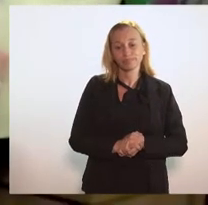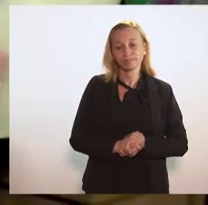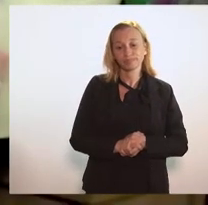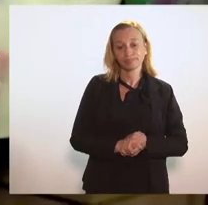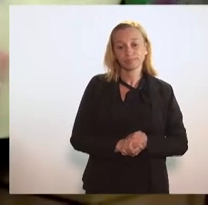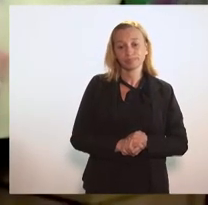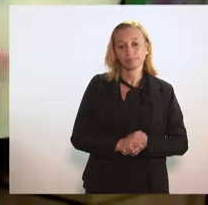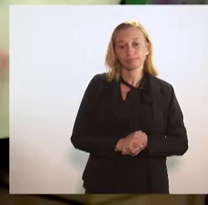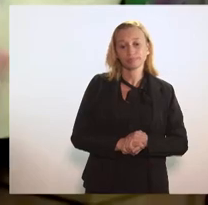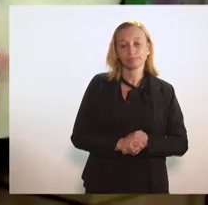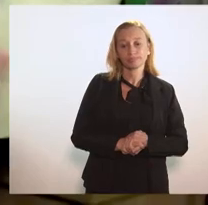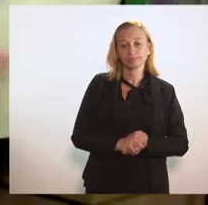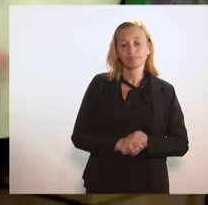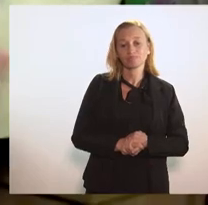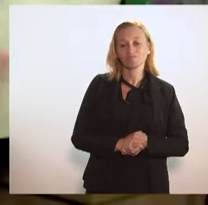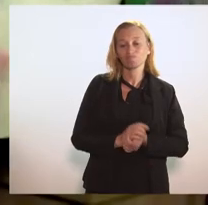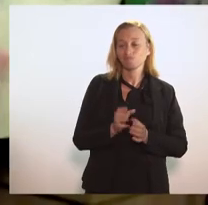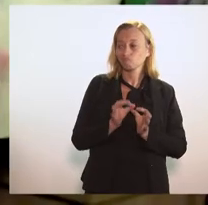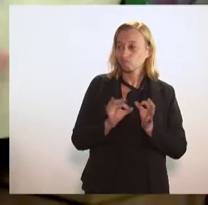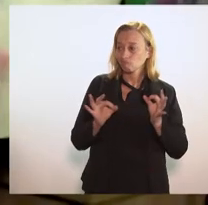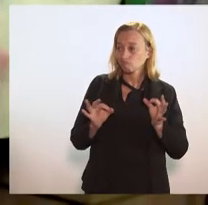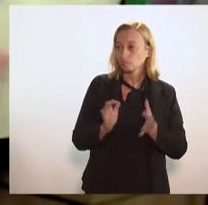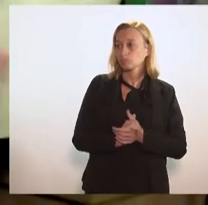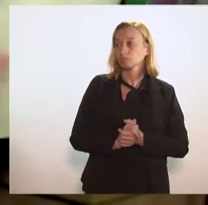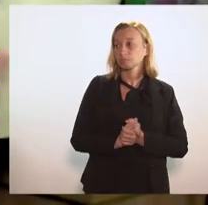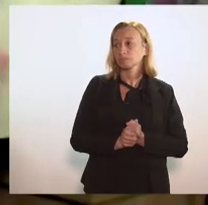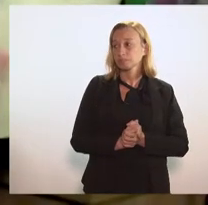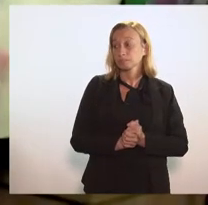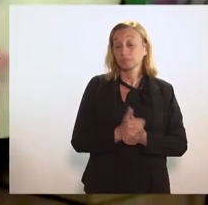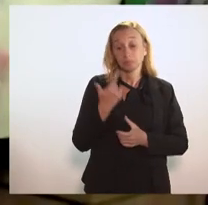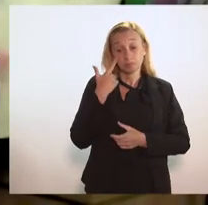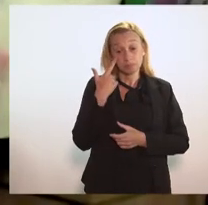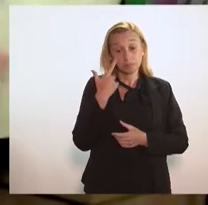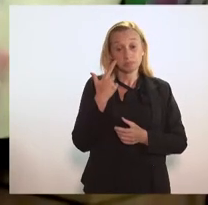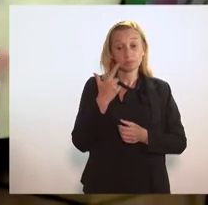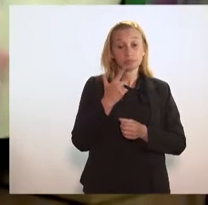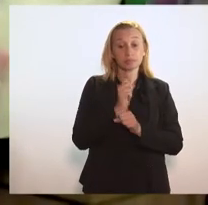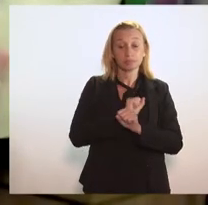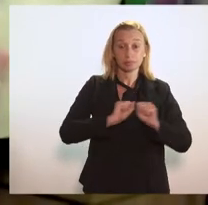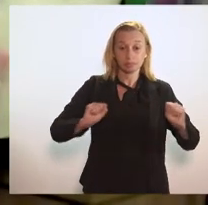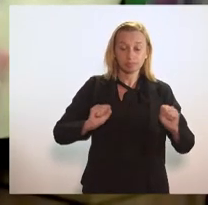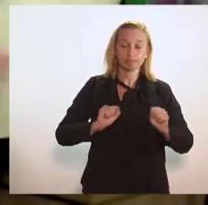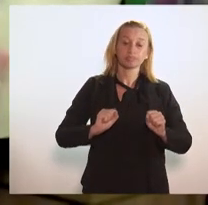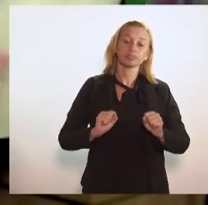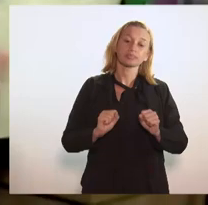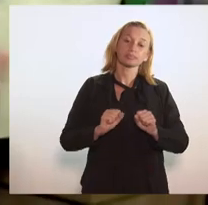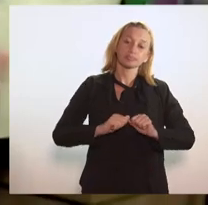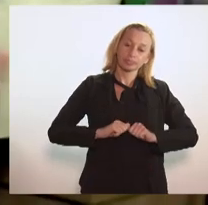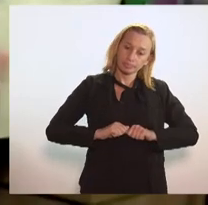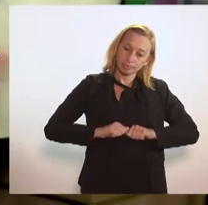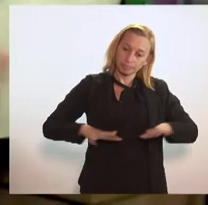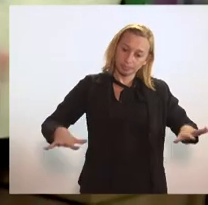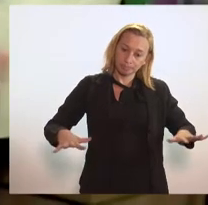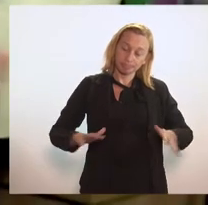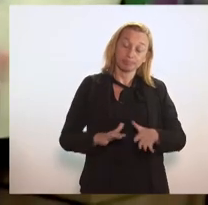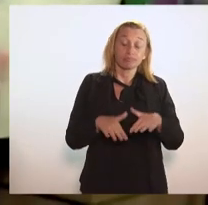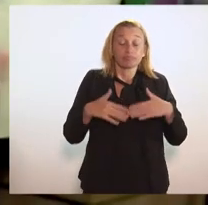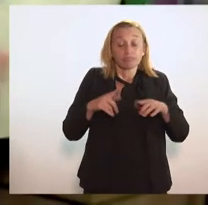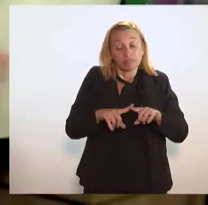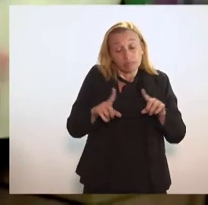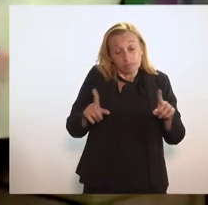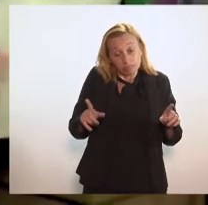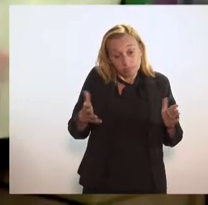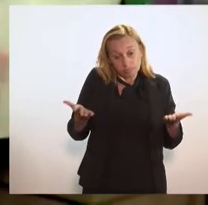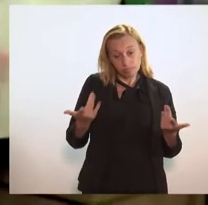ainda um pouco bastante distante da de nos vermos livres e dessa pandemia é mas